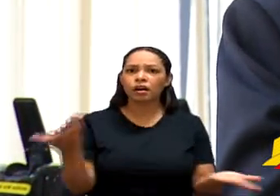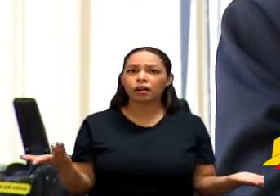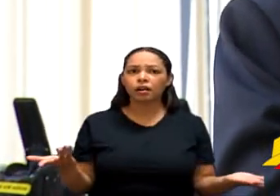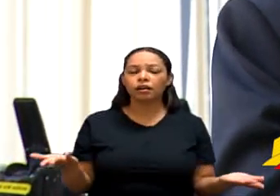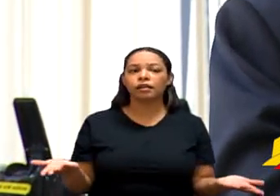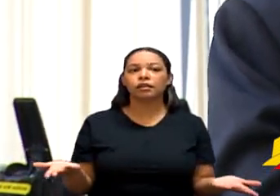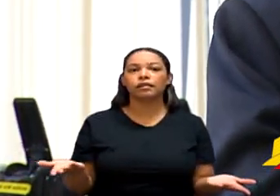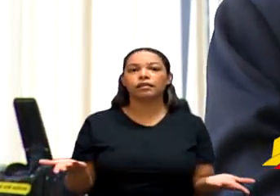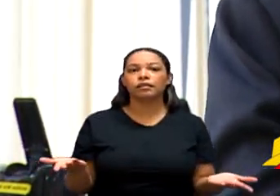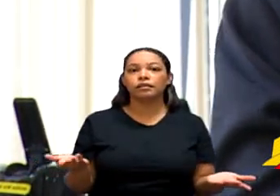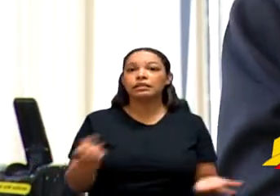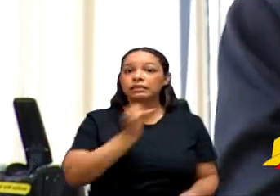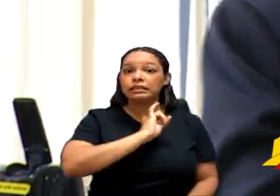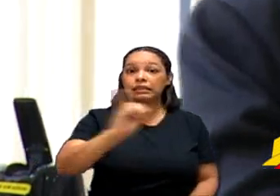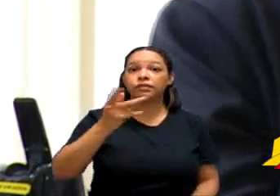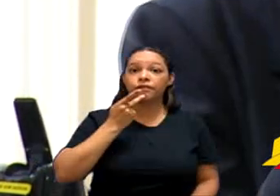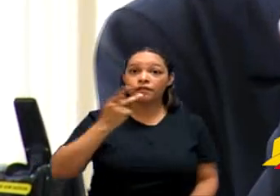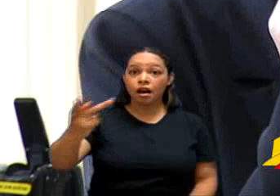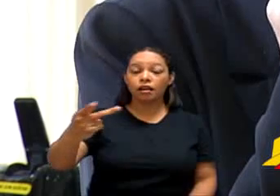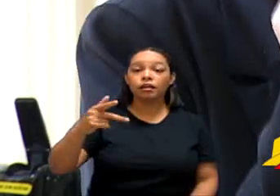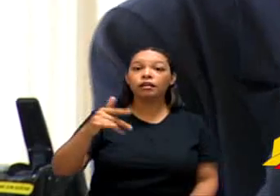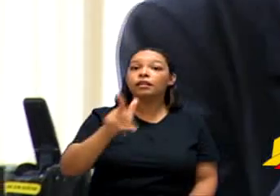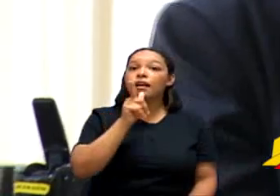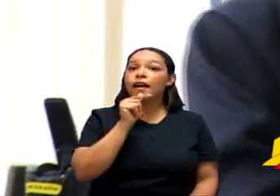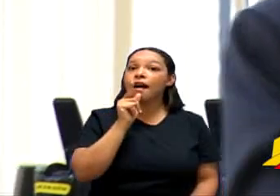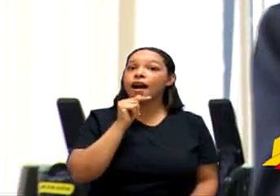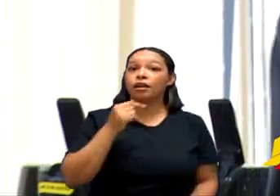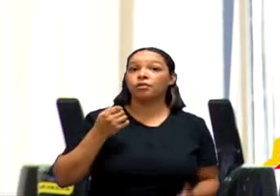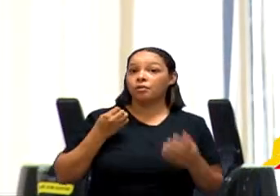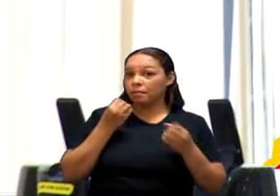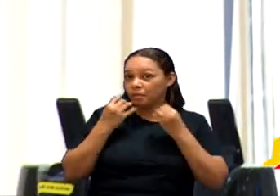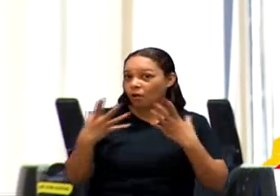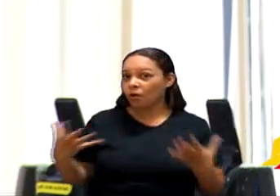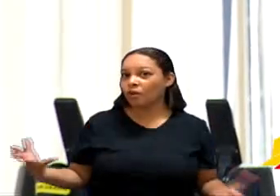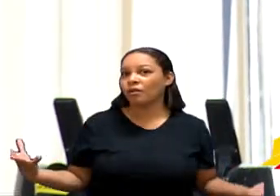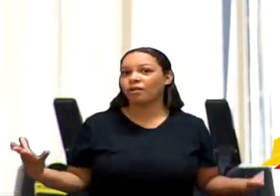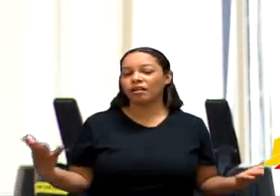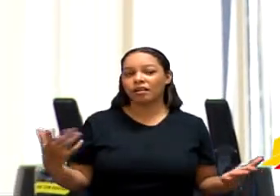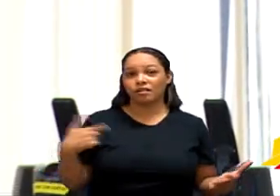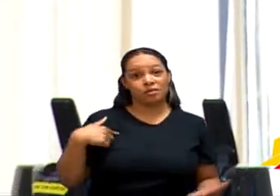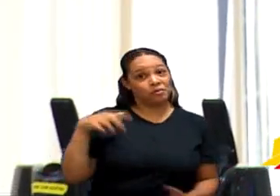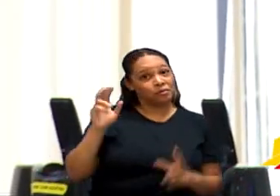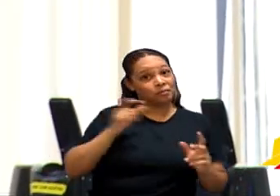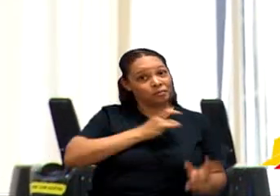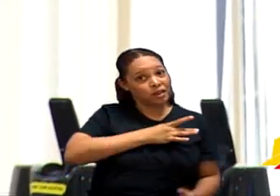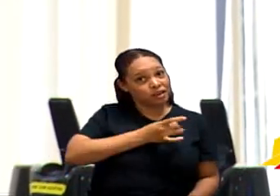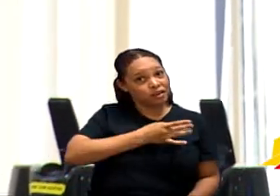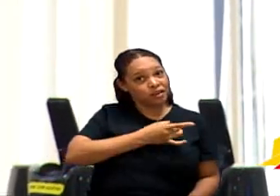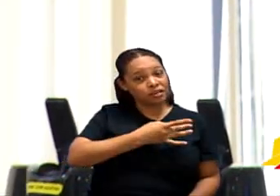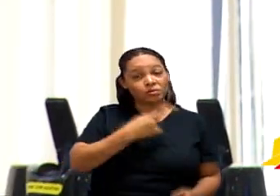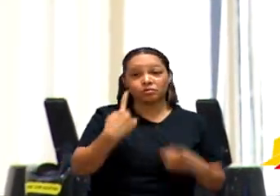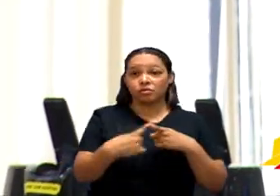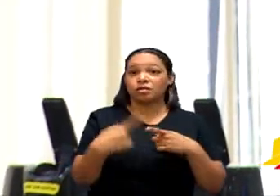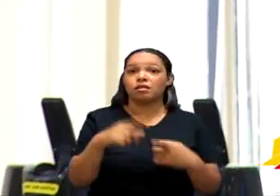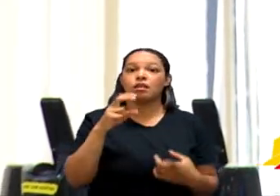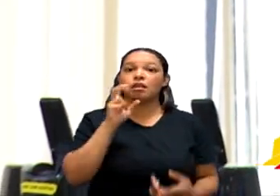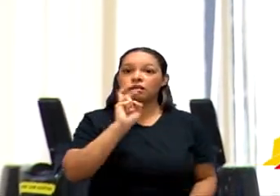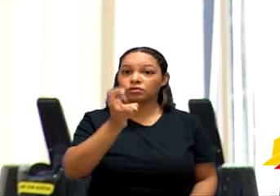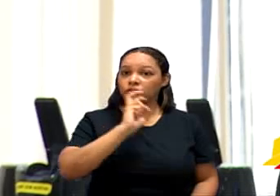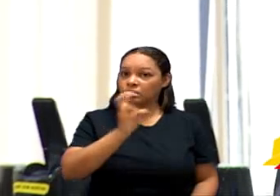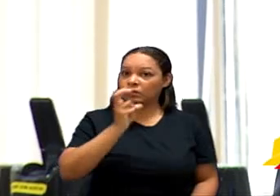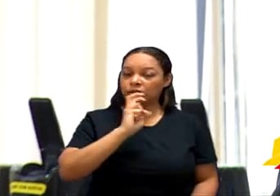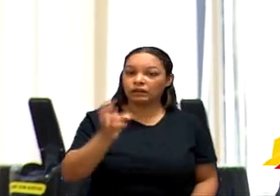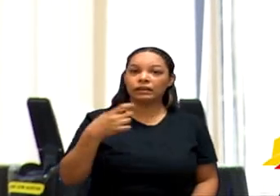água da região, eu fico com medo de saber qual que é pior. Porque hoje a água de Sorocaba está deixando muito a